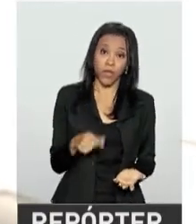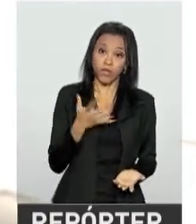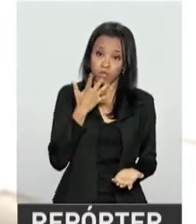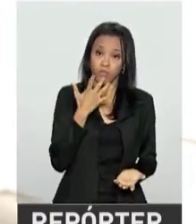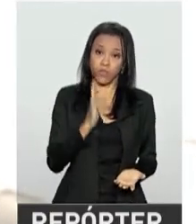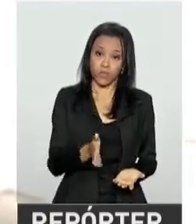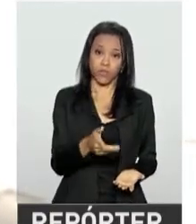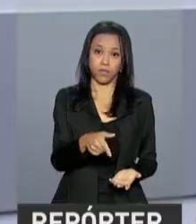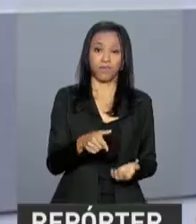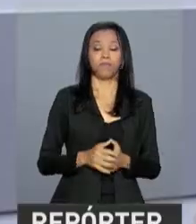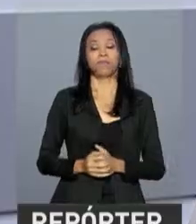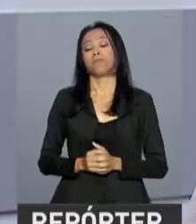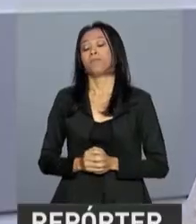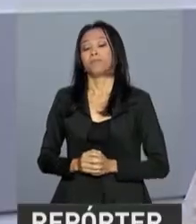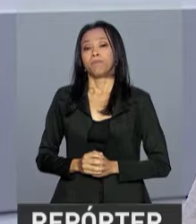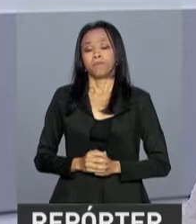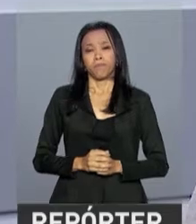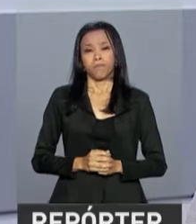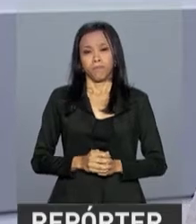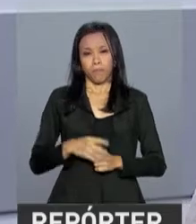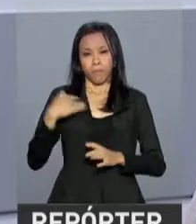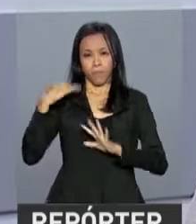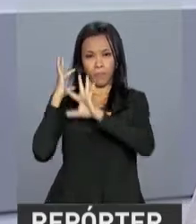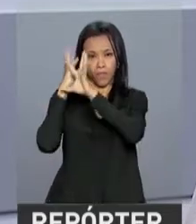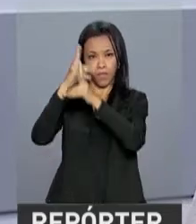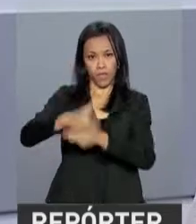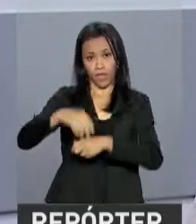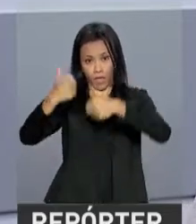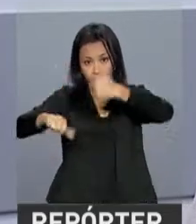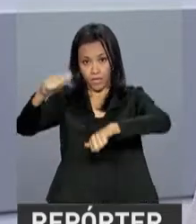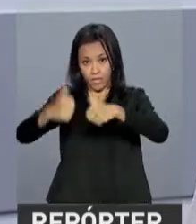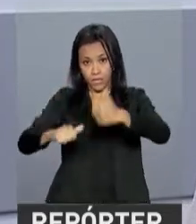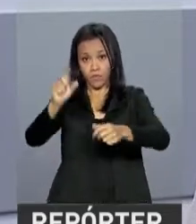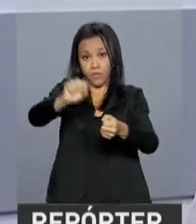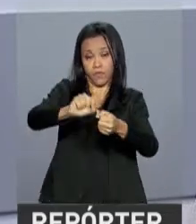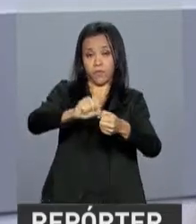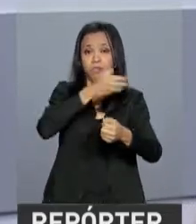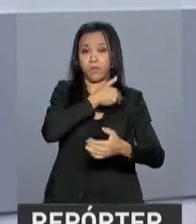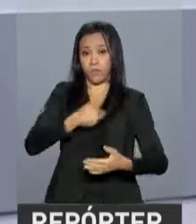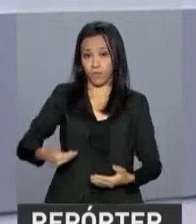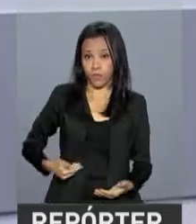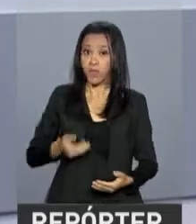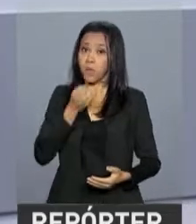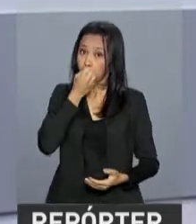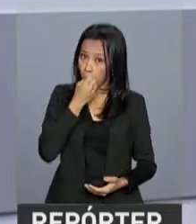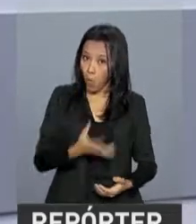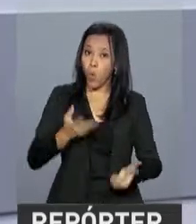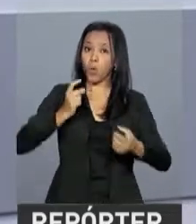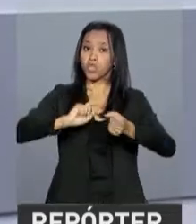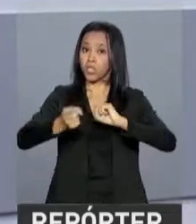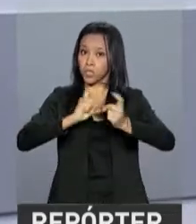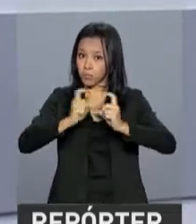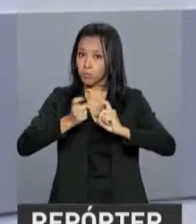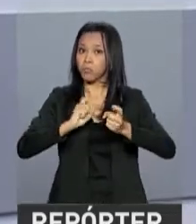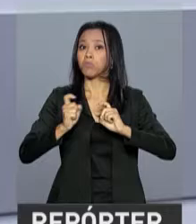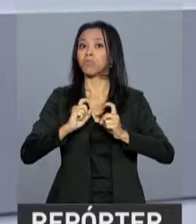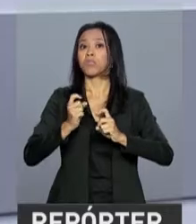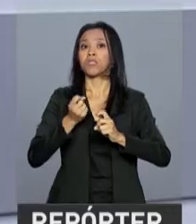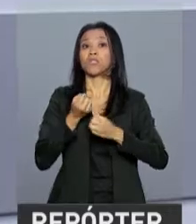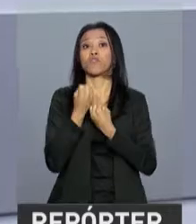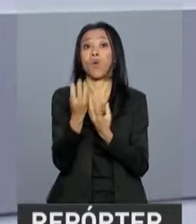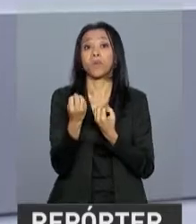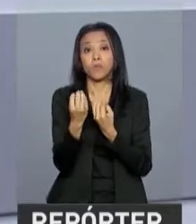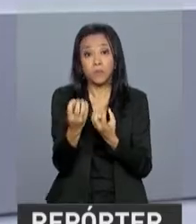mencionar balanços divulgados pelo governo mostram que a boa gestão das informações tem sido